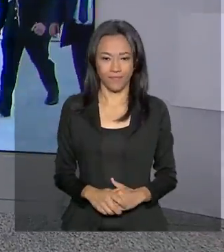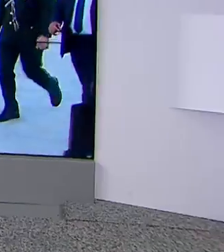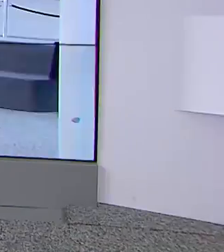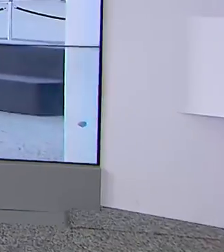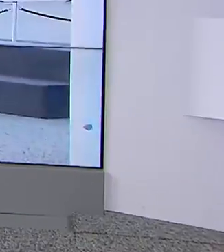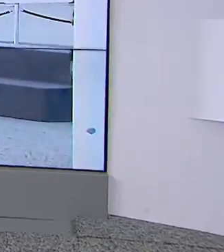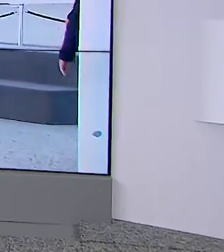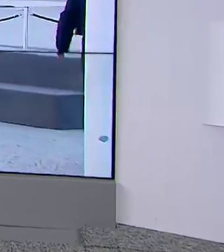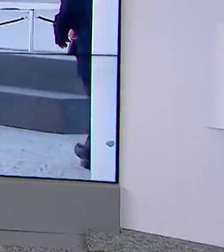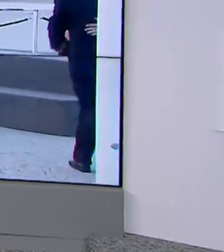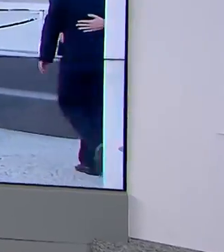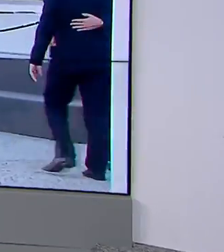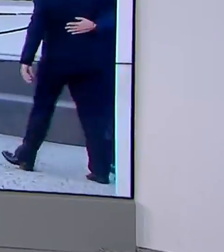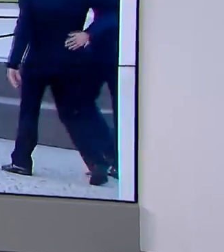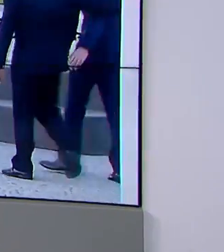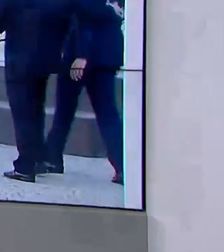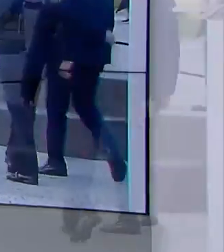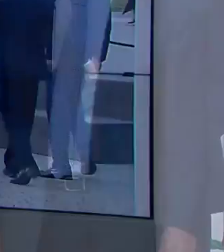Tchau!